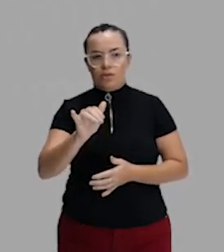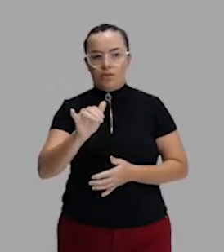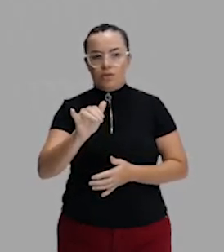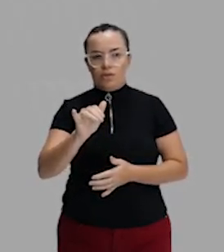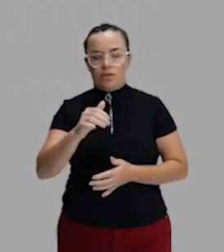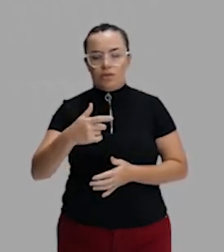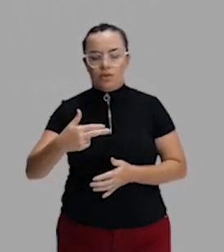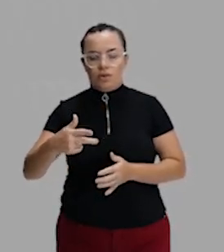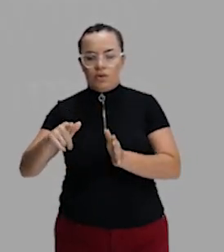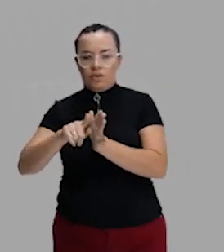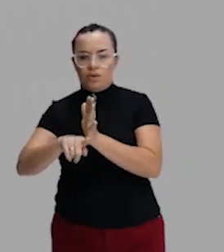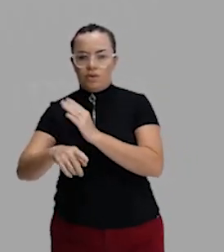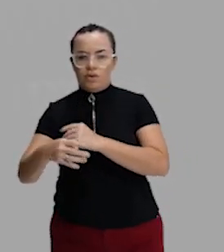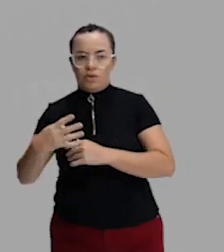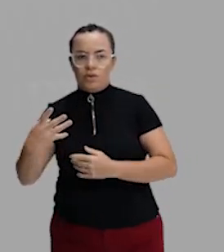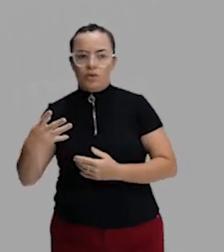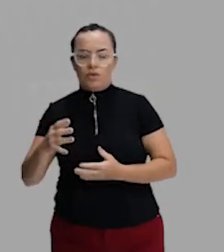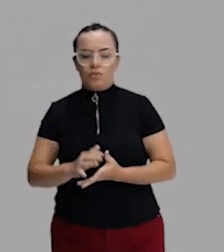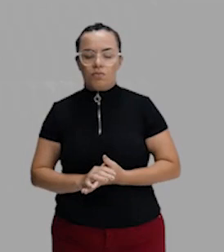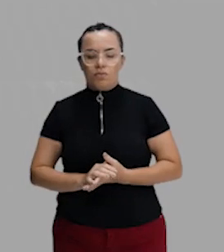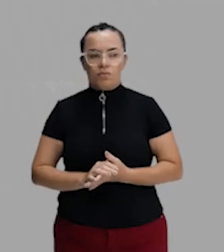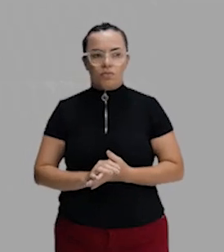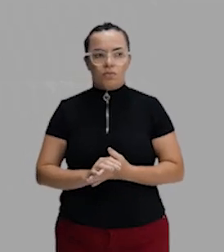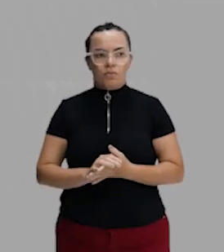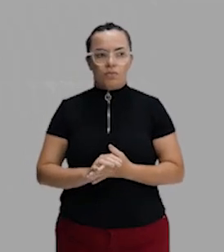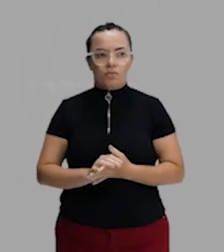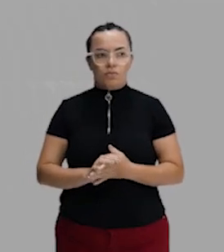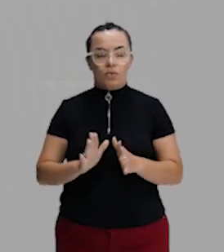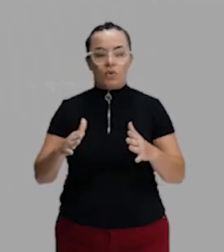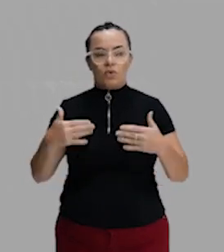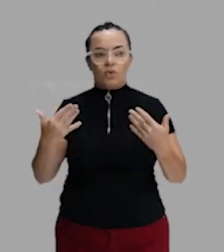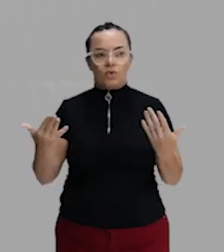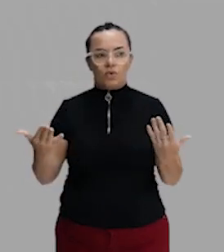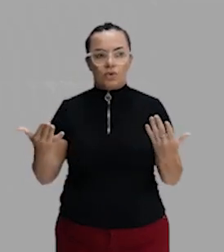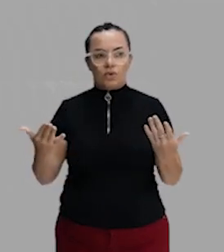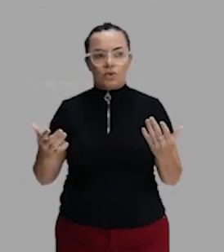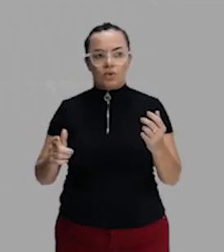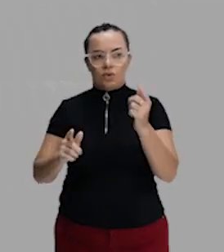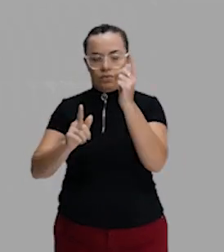4. Então, onde é que está aqui o menos 4?